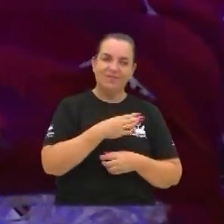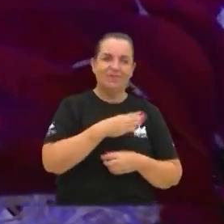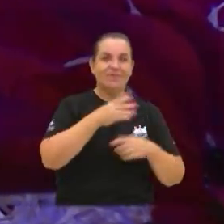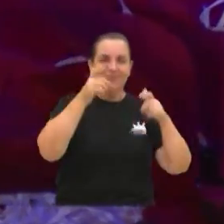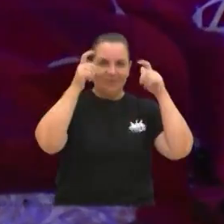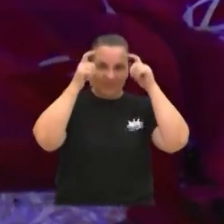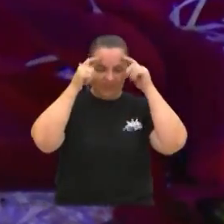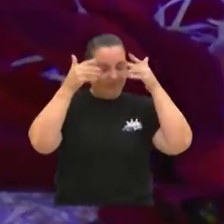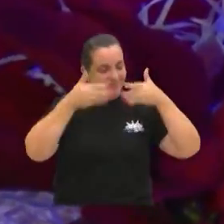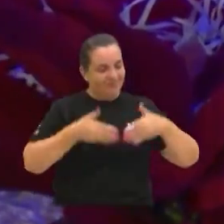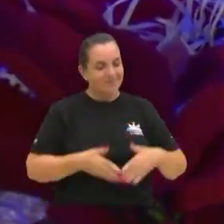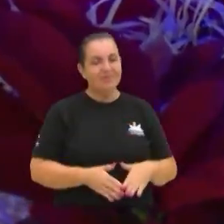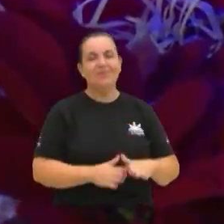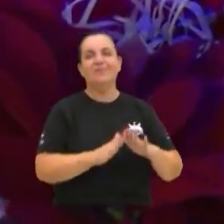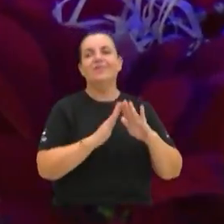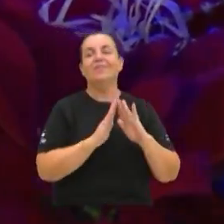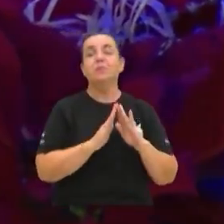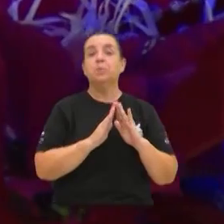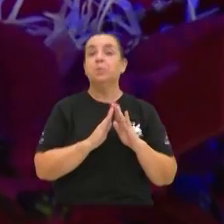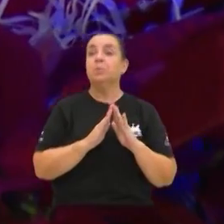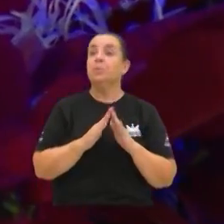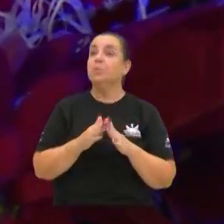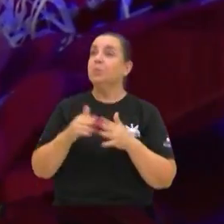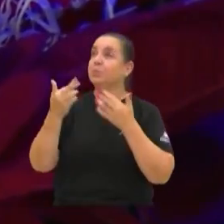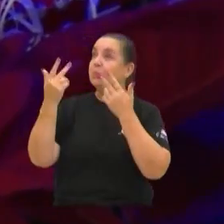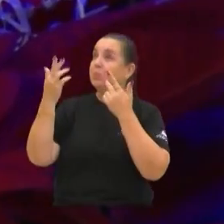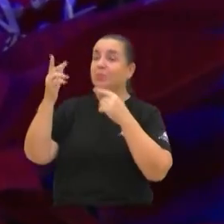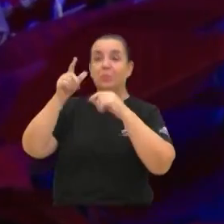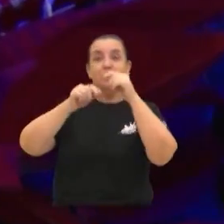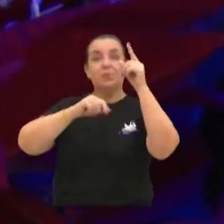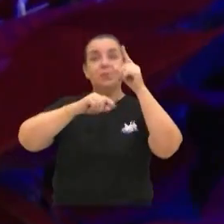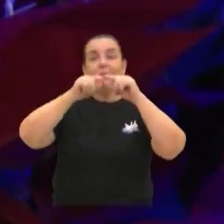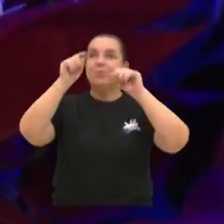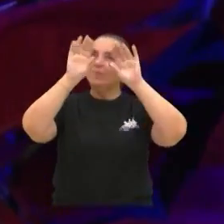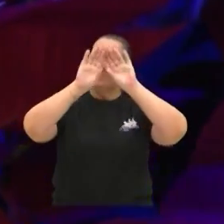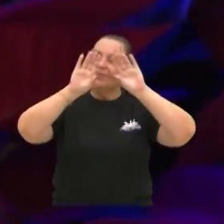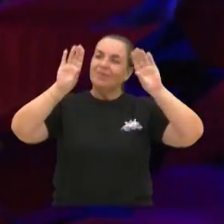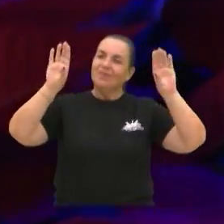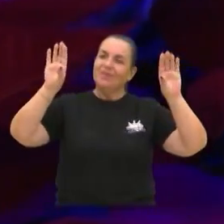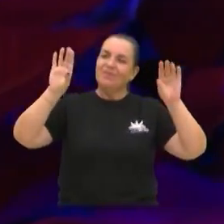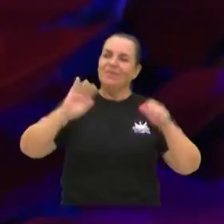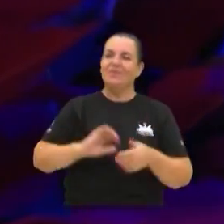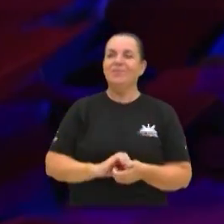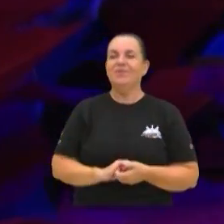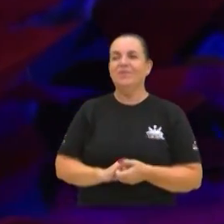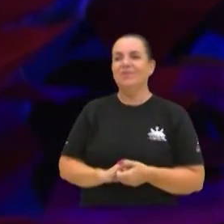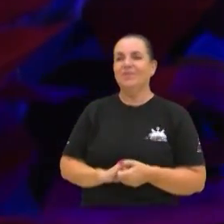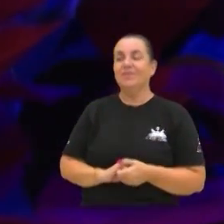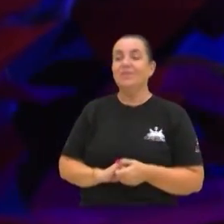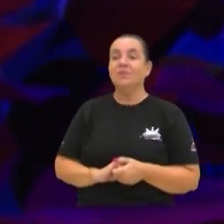que nasceu é igual a estrelas no